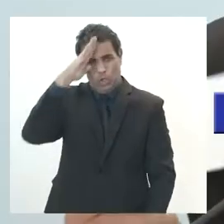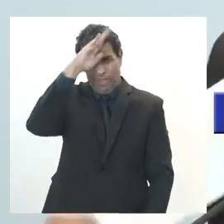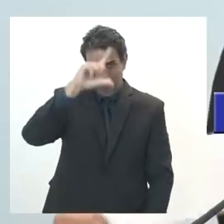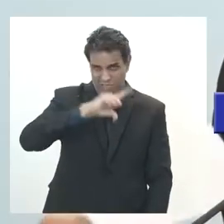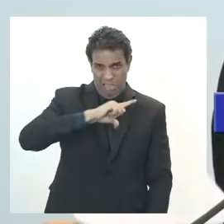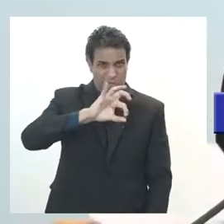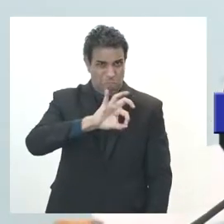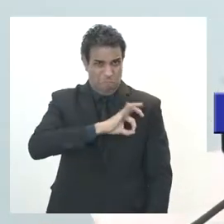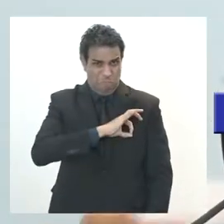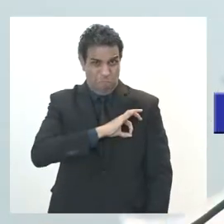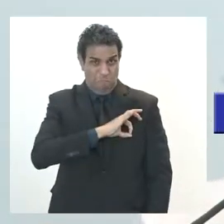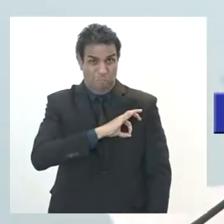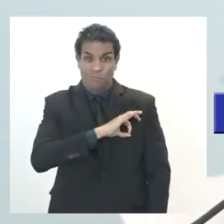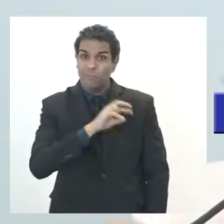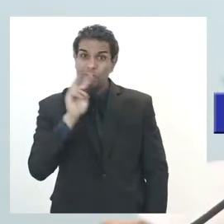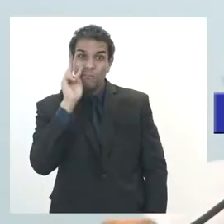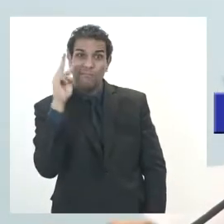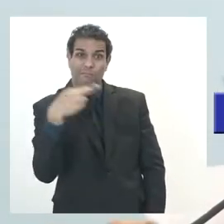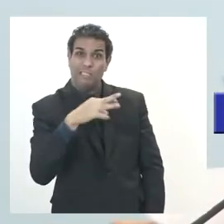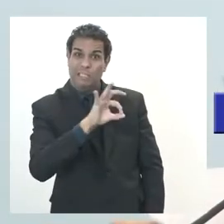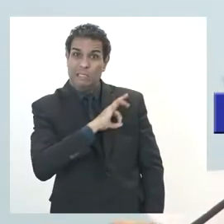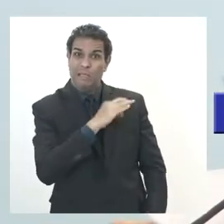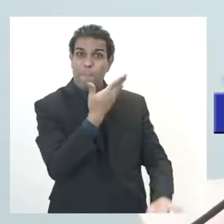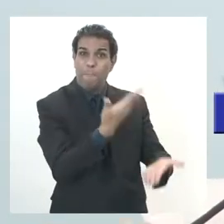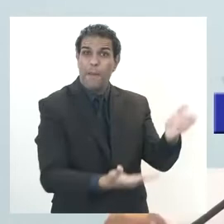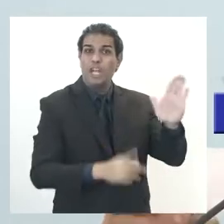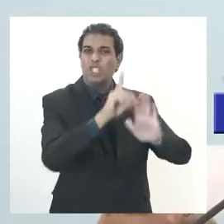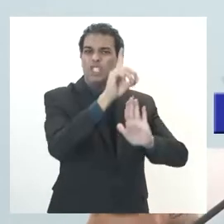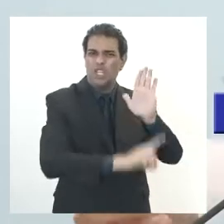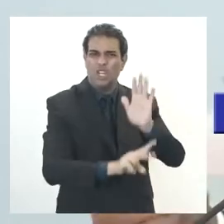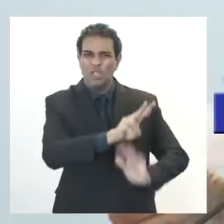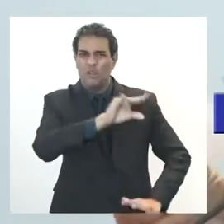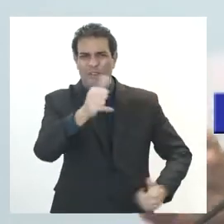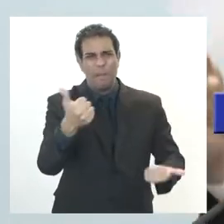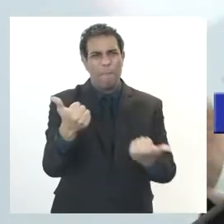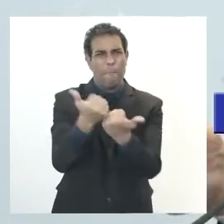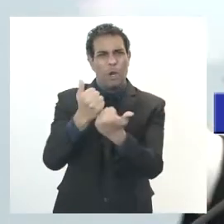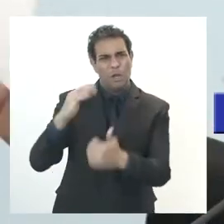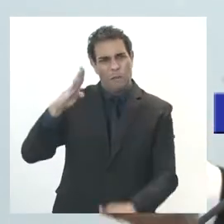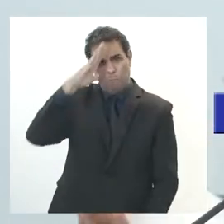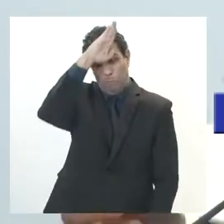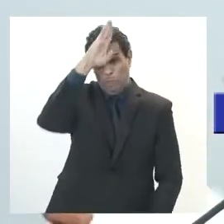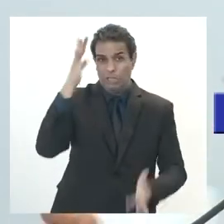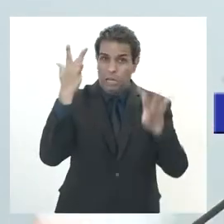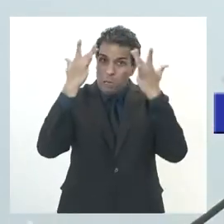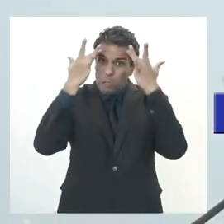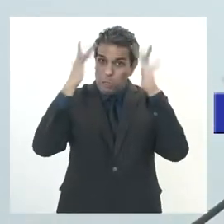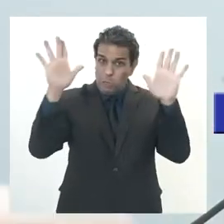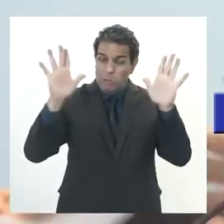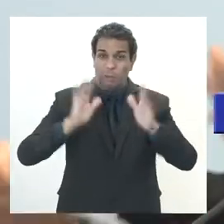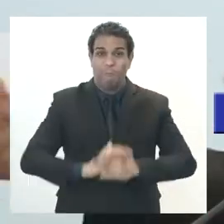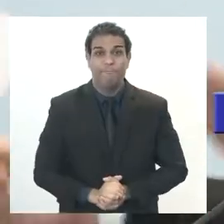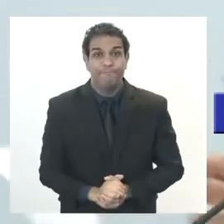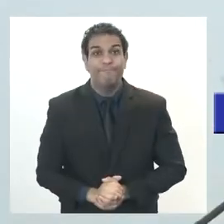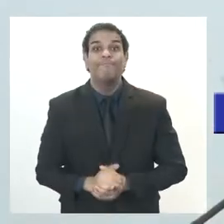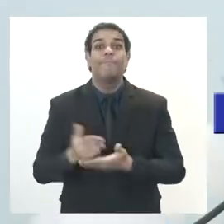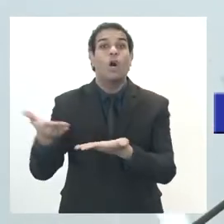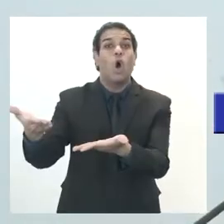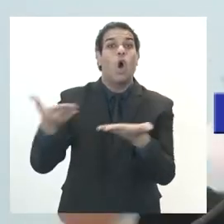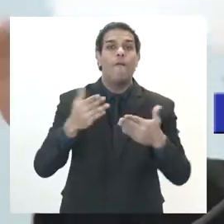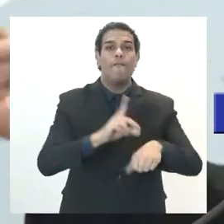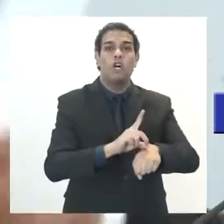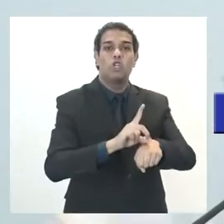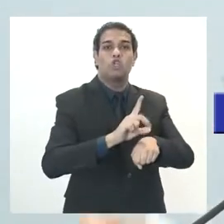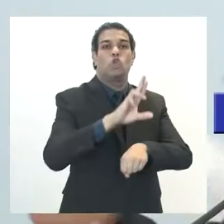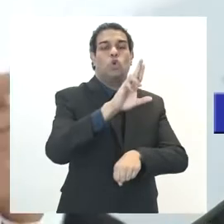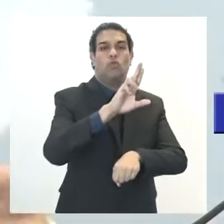você está perdendo os direitos por quê que apoia Tá bom filho eu tô Renato Brandão aqui que tem sido